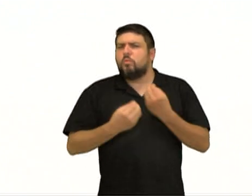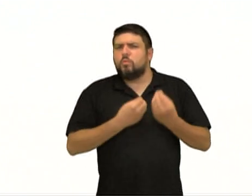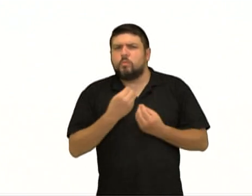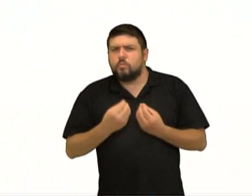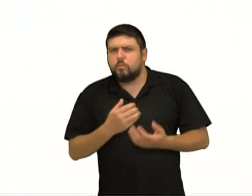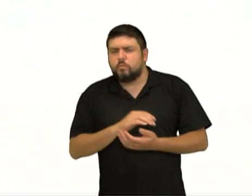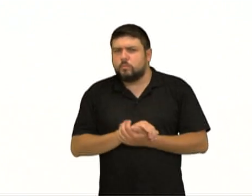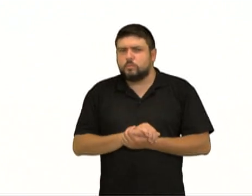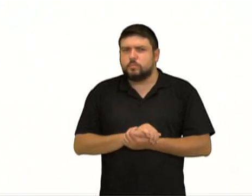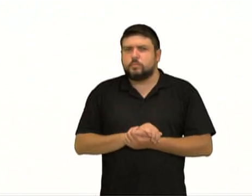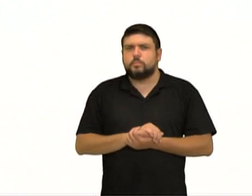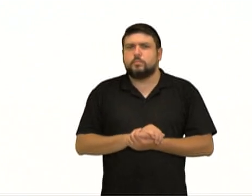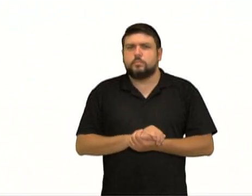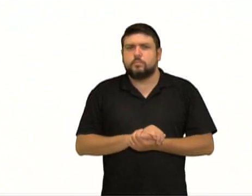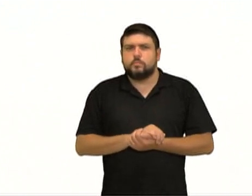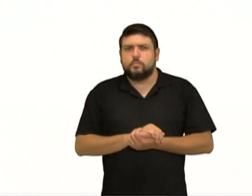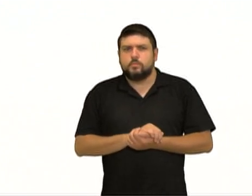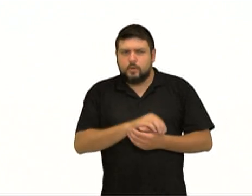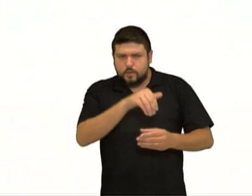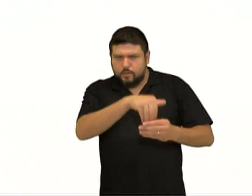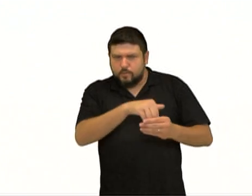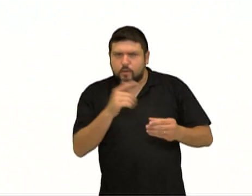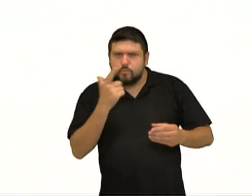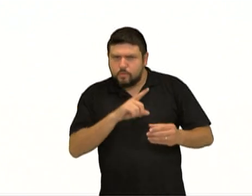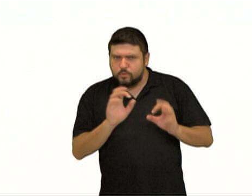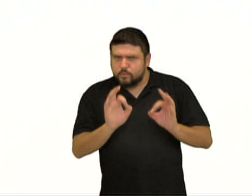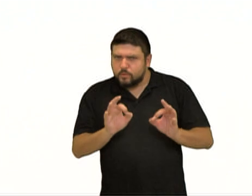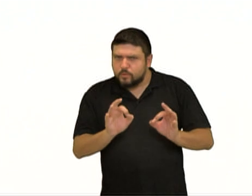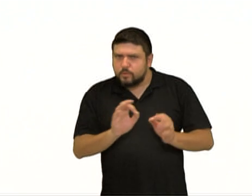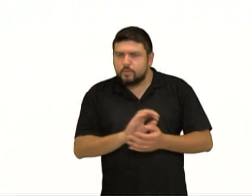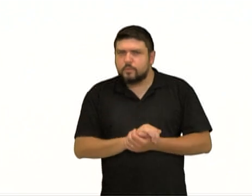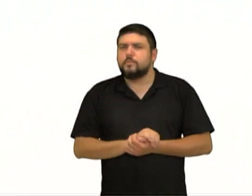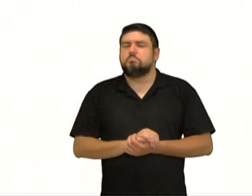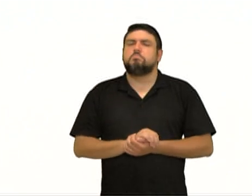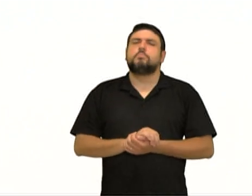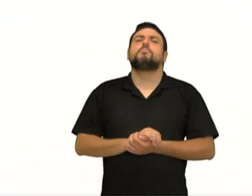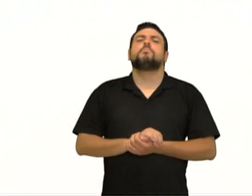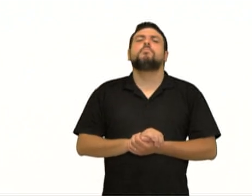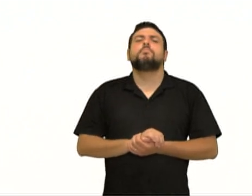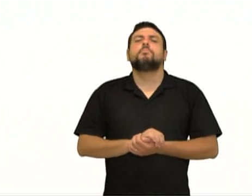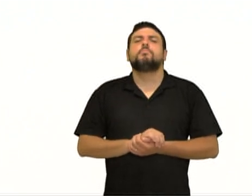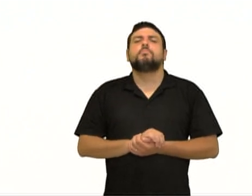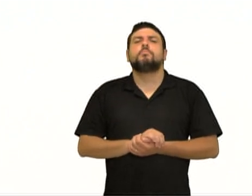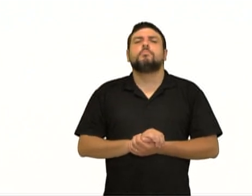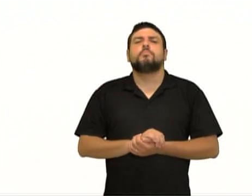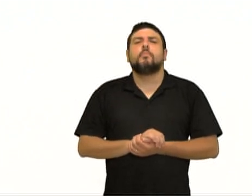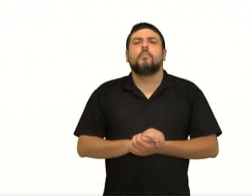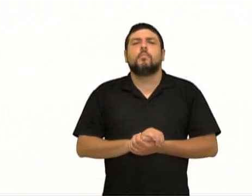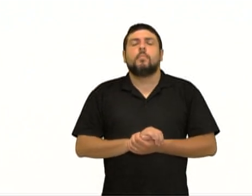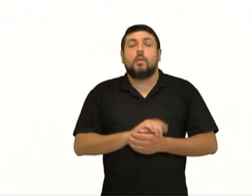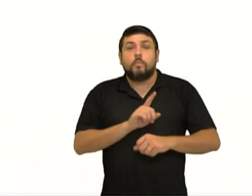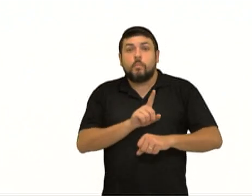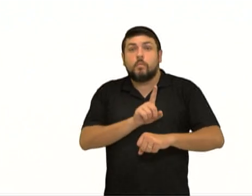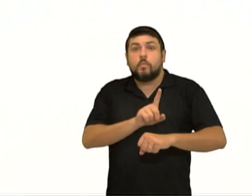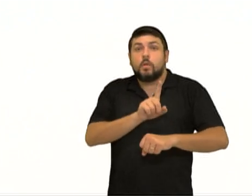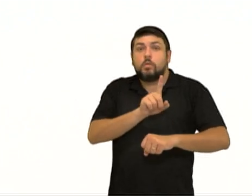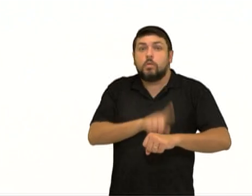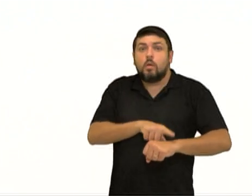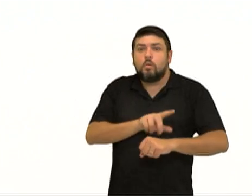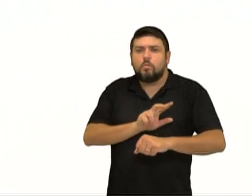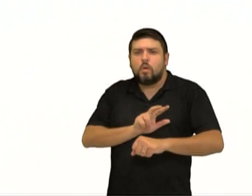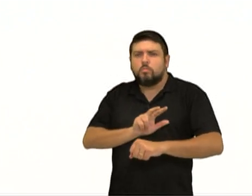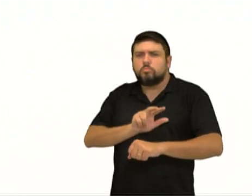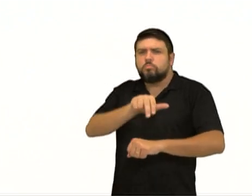nosso presidente? Ele venceu a eleição, foi isso? Vamos lá, próxima. Qual foi a atitude de Getúlio Vargas com